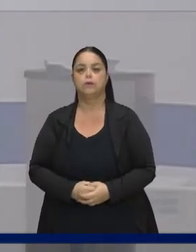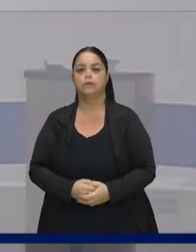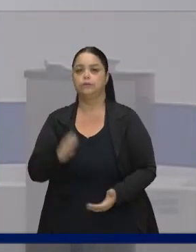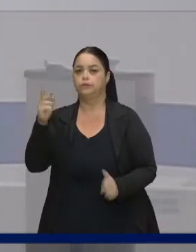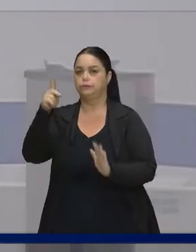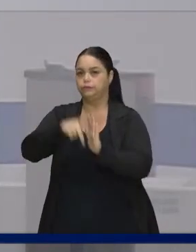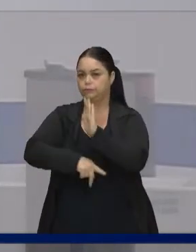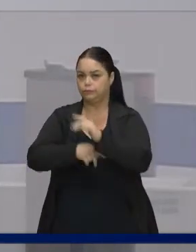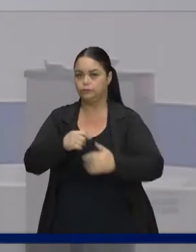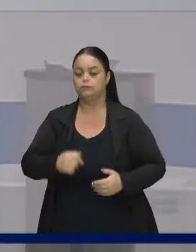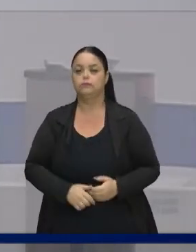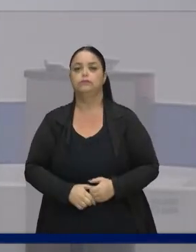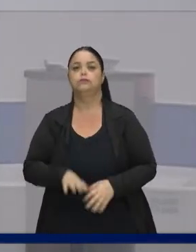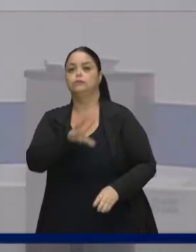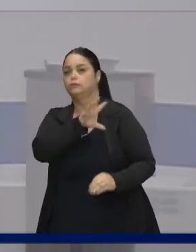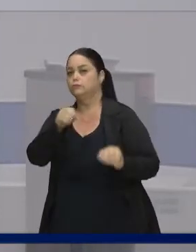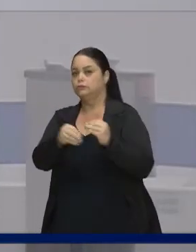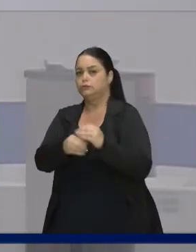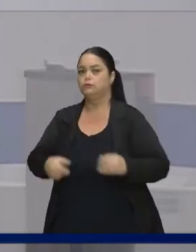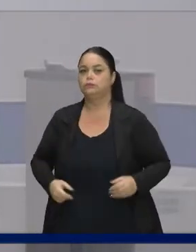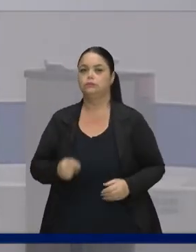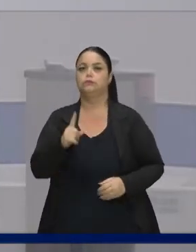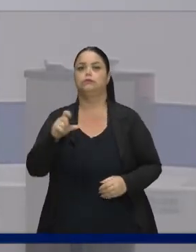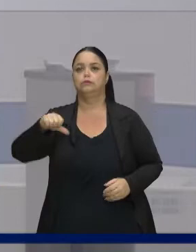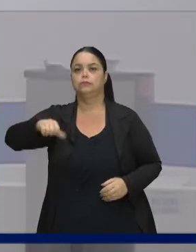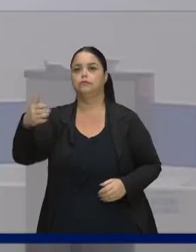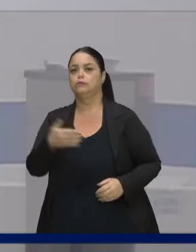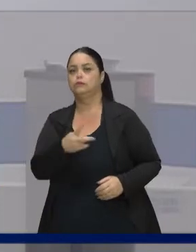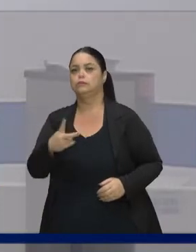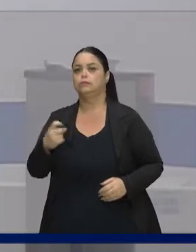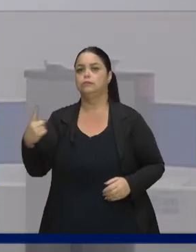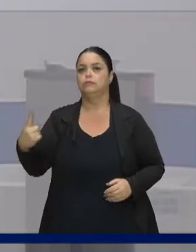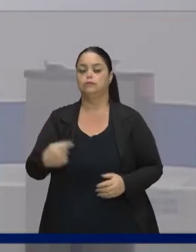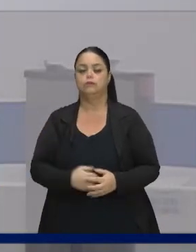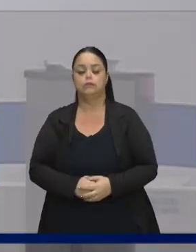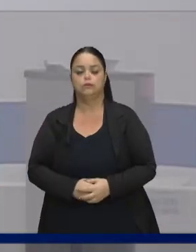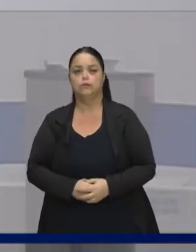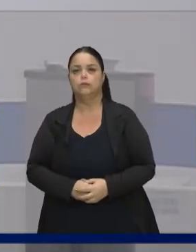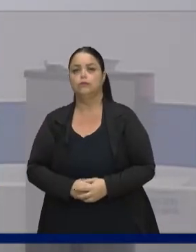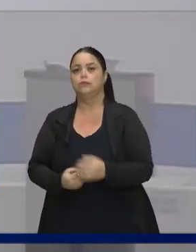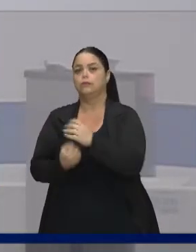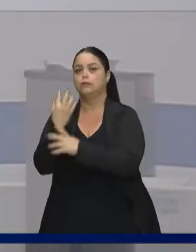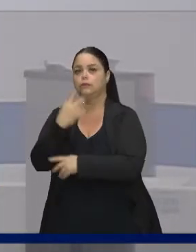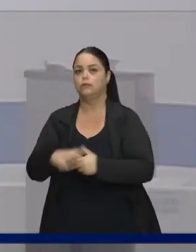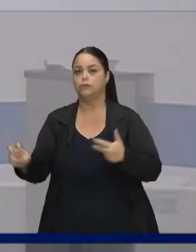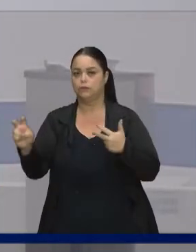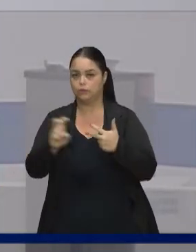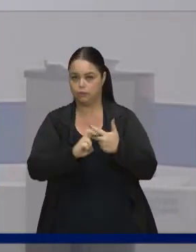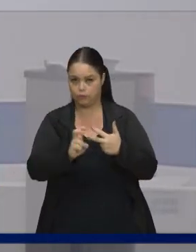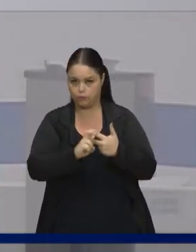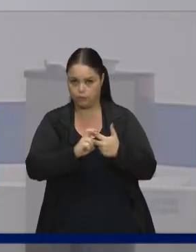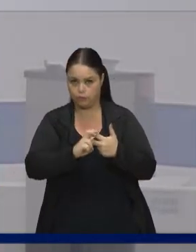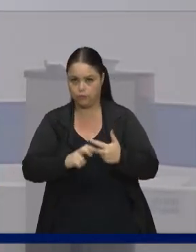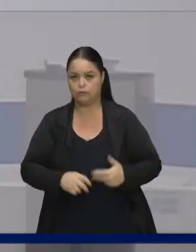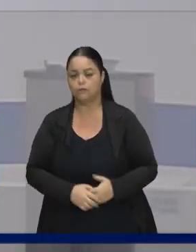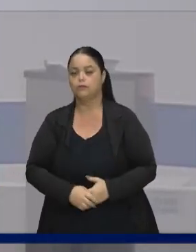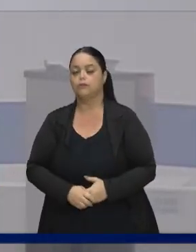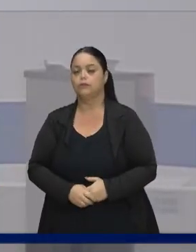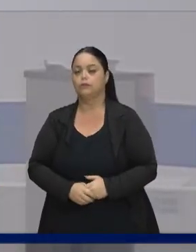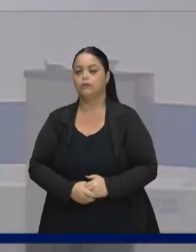projeto de lei complementar número 19/2021, de autoria do Poder